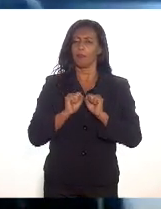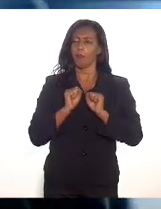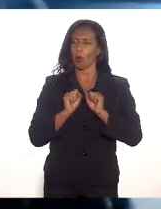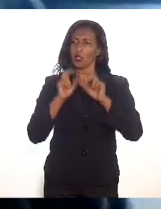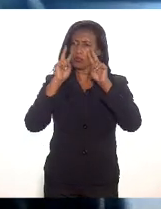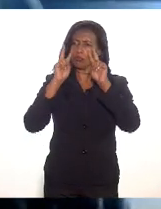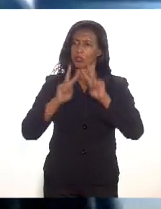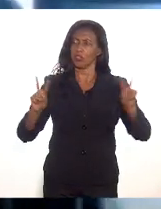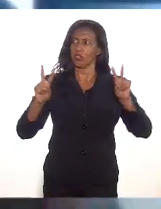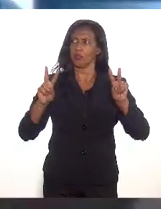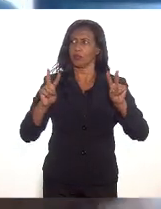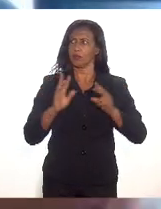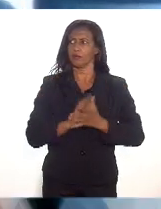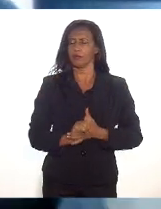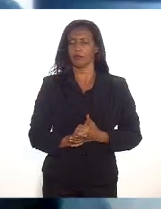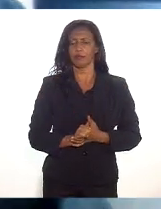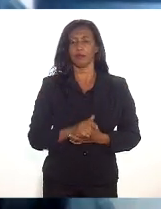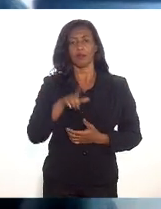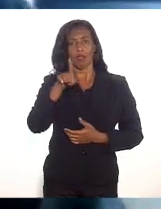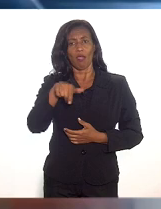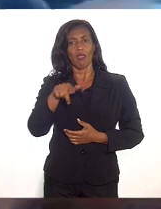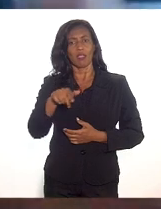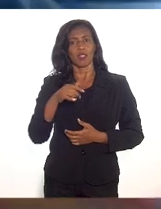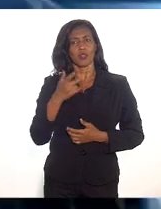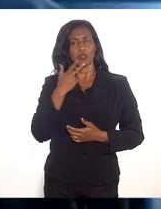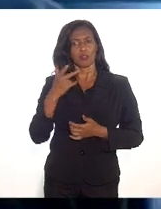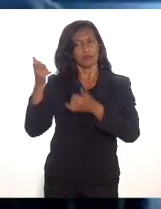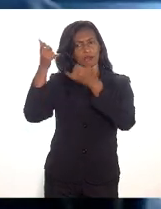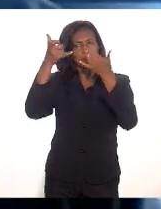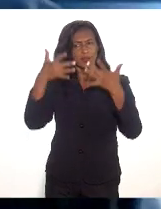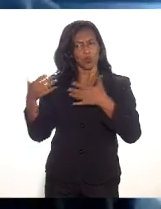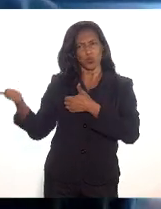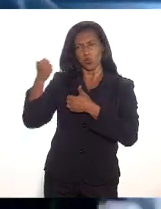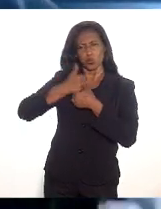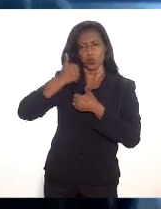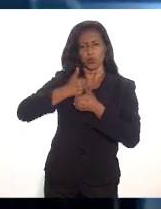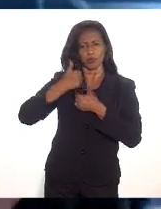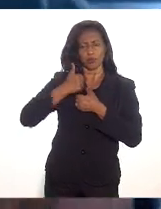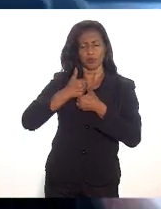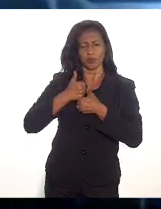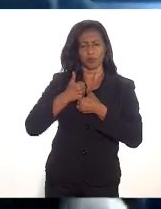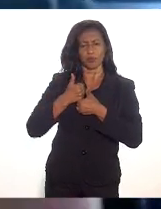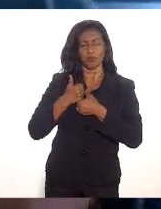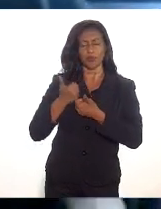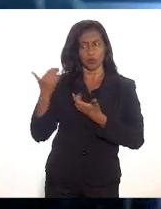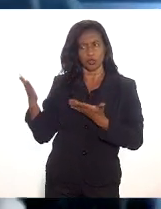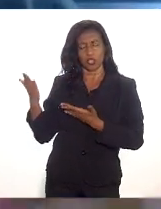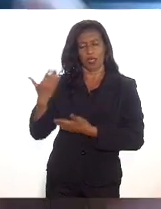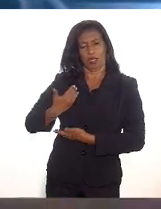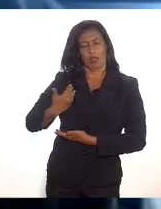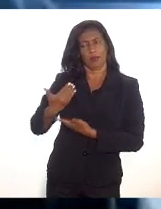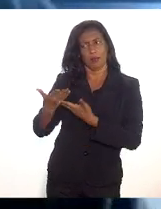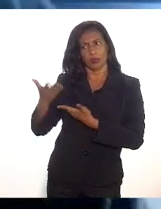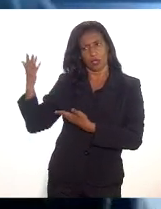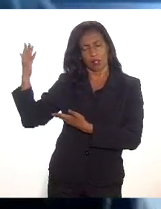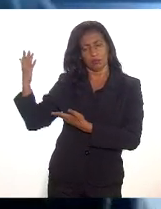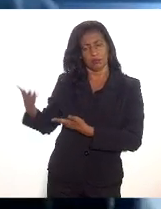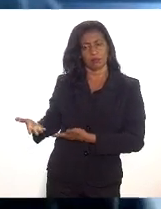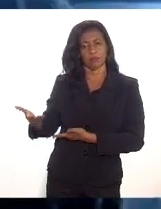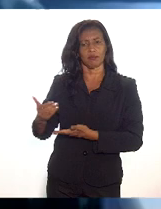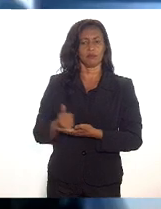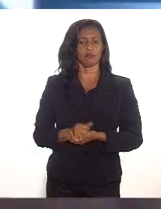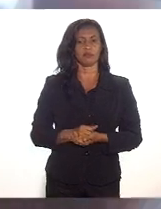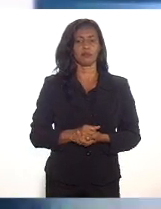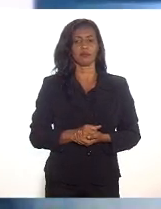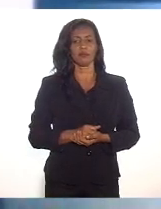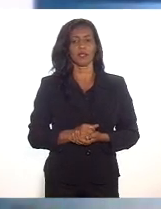testemunho. Então, era isso que eu queria falar, não em substituição ao que meus bravos companheiros e companheiras falaram